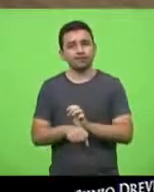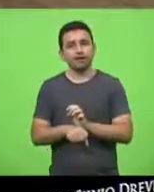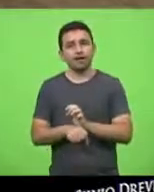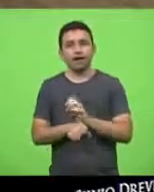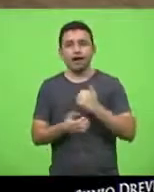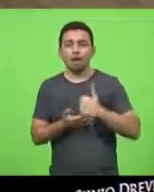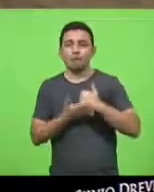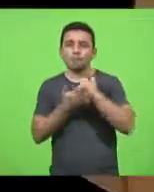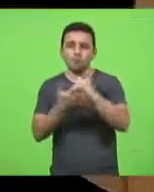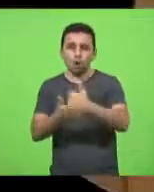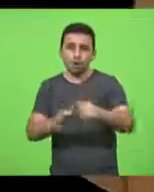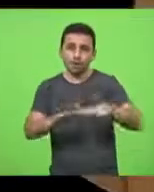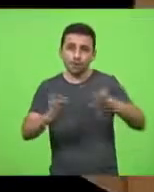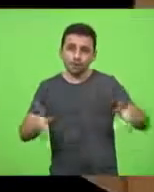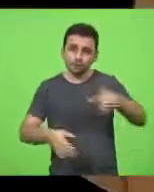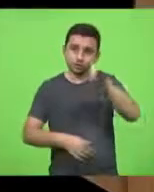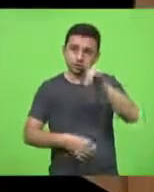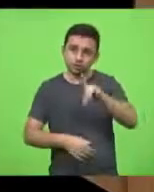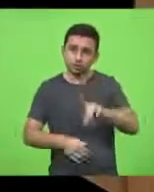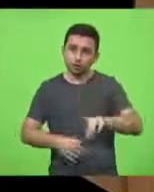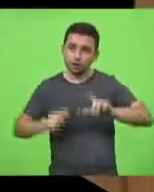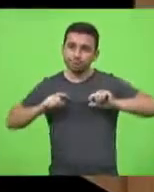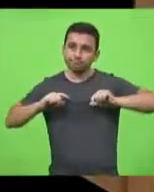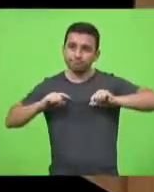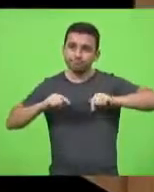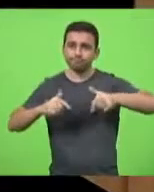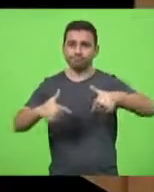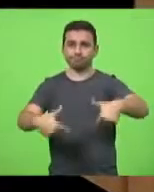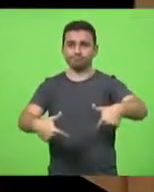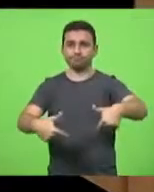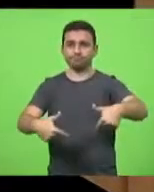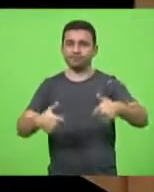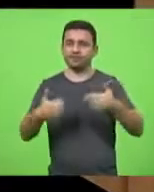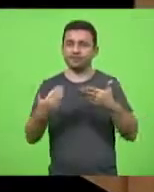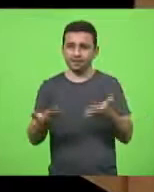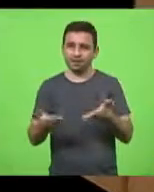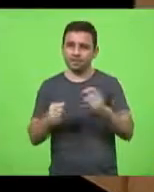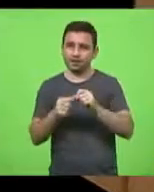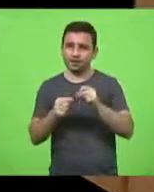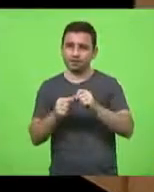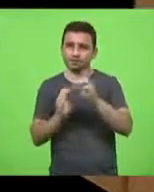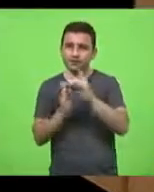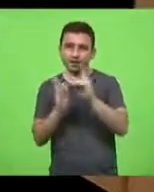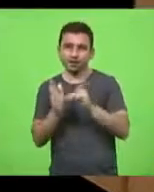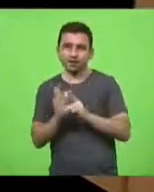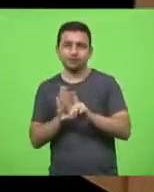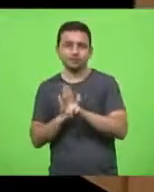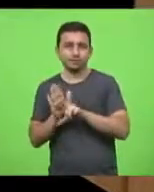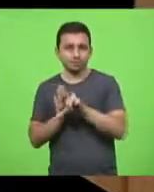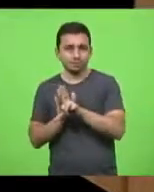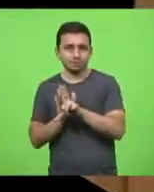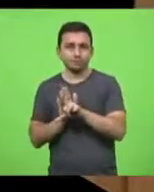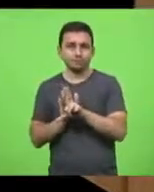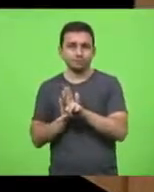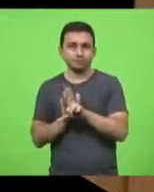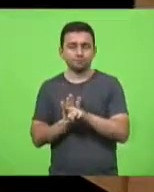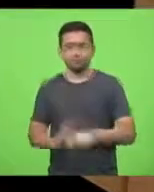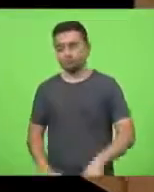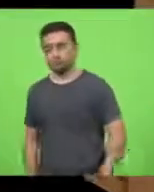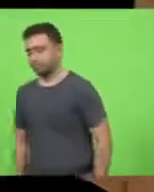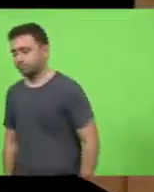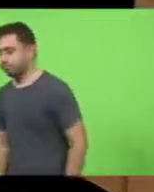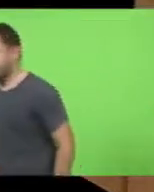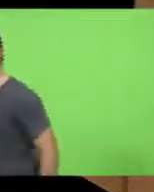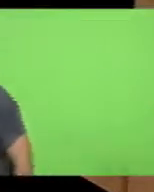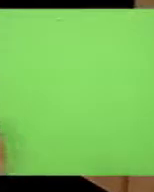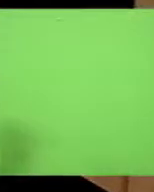mesa diretora, que tomou a iniciativa de fazer esse projeto de decreto legislativo. Então, não vejo por que,